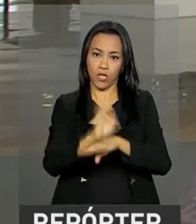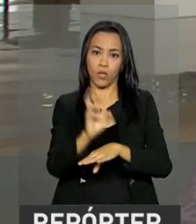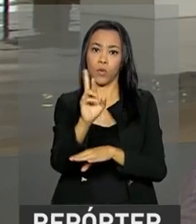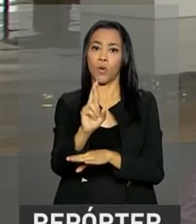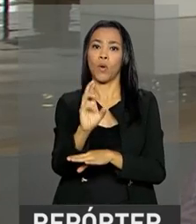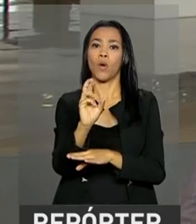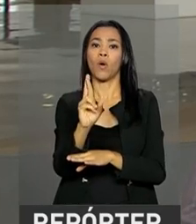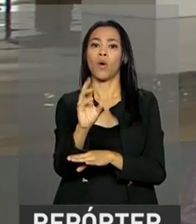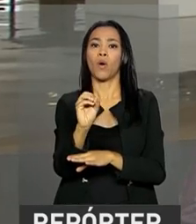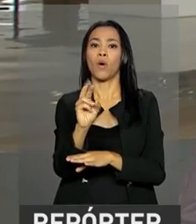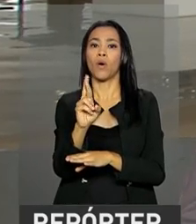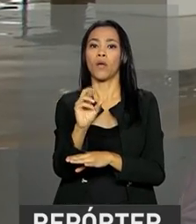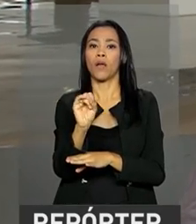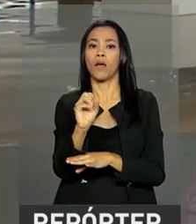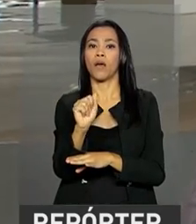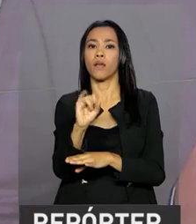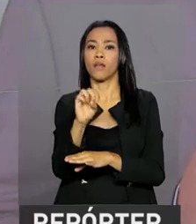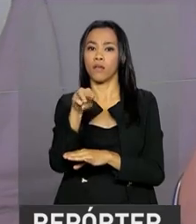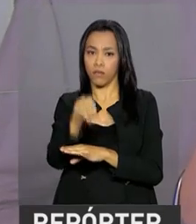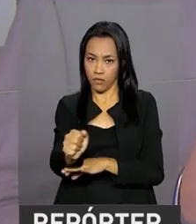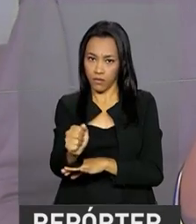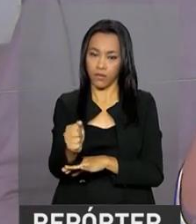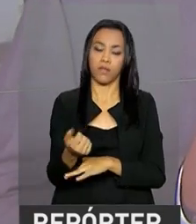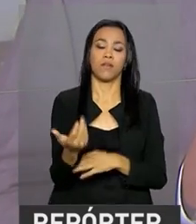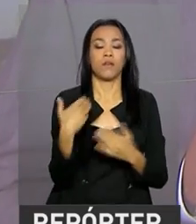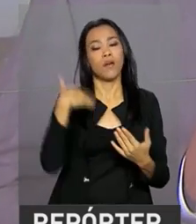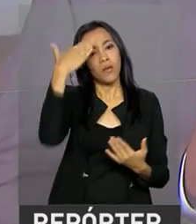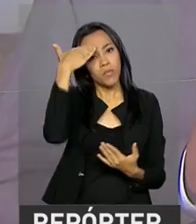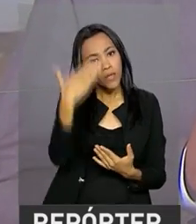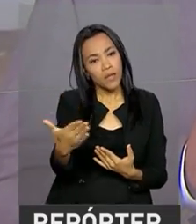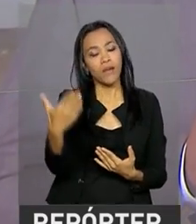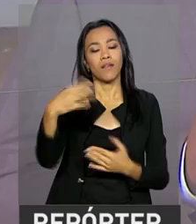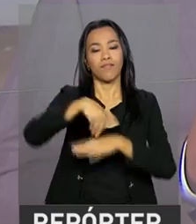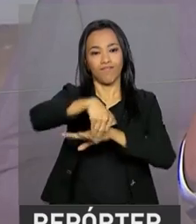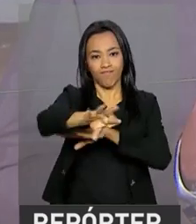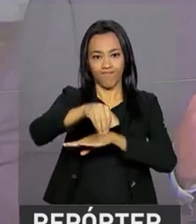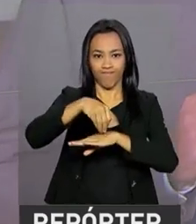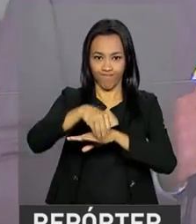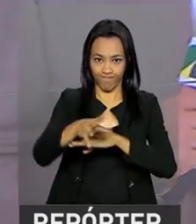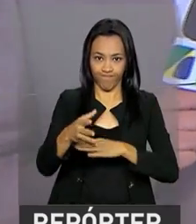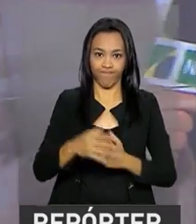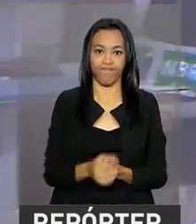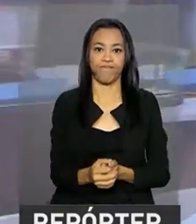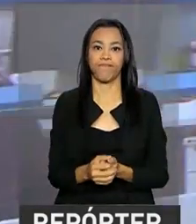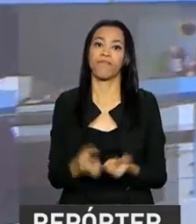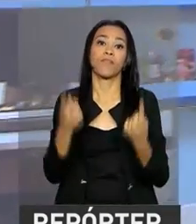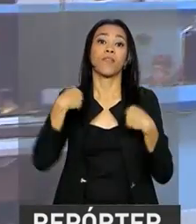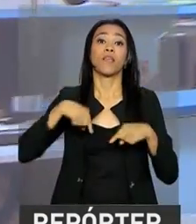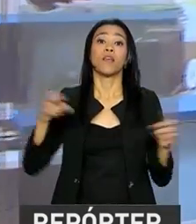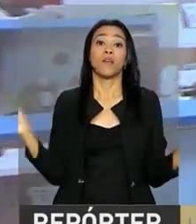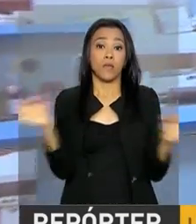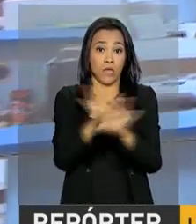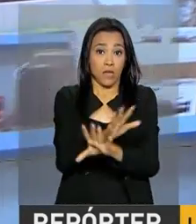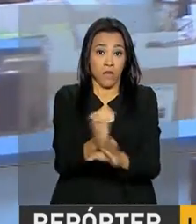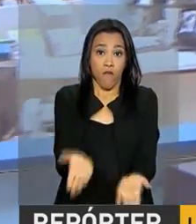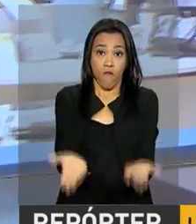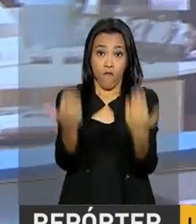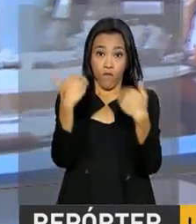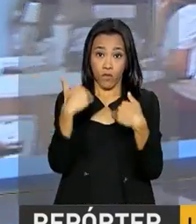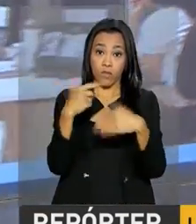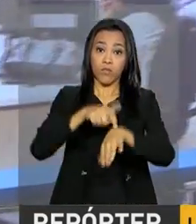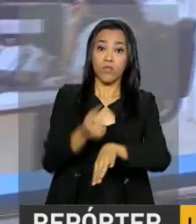do Planalto Leandro volto com você tá ok JP Obrigado pelas suas informações aí do Palácio Planalto nós ficamos por aqui Voltamos ao